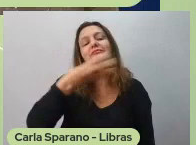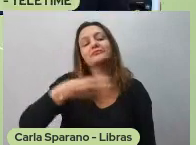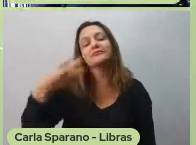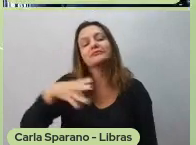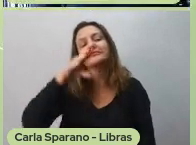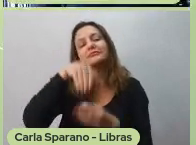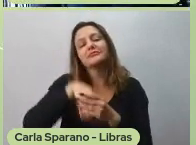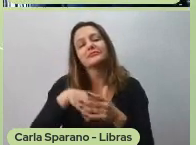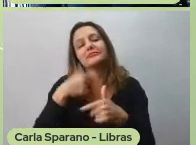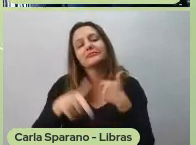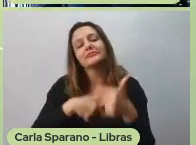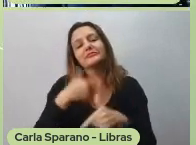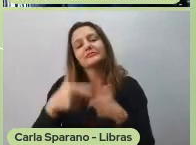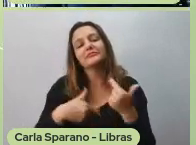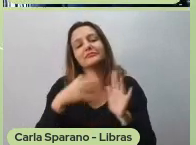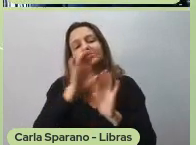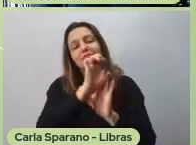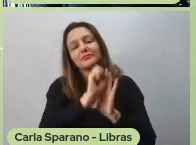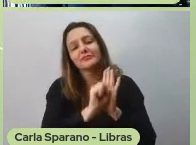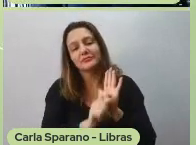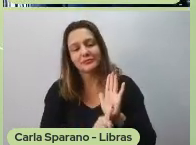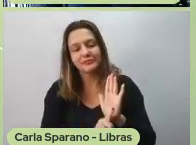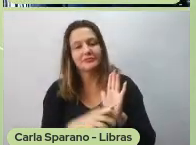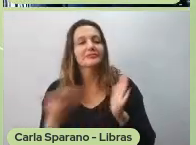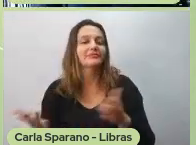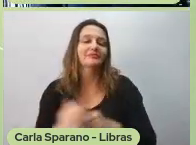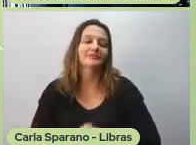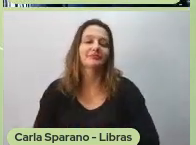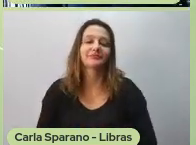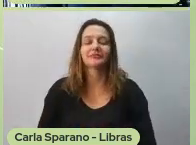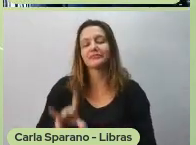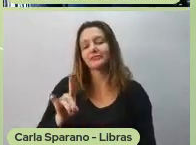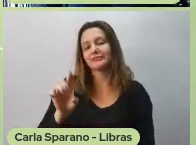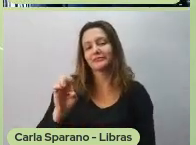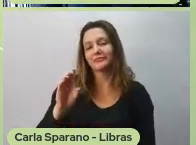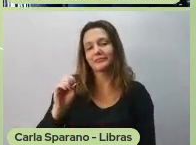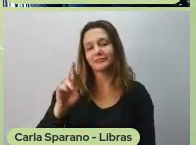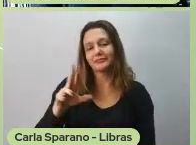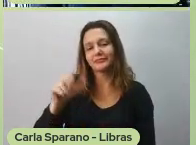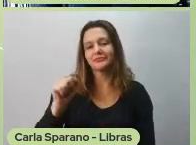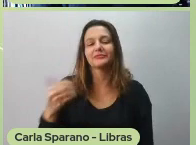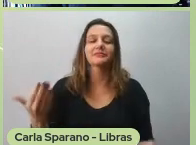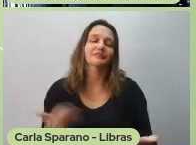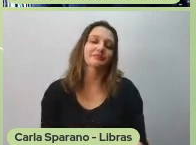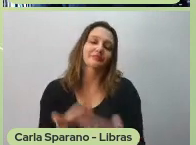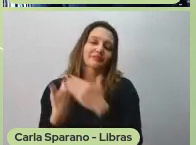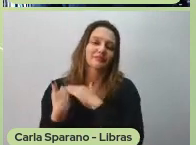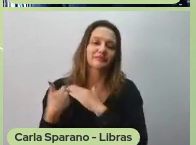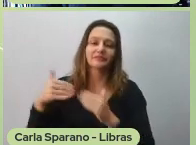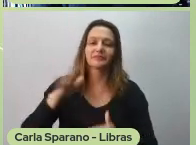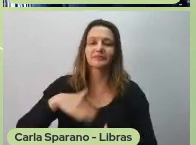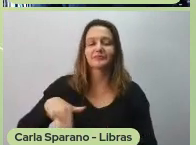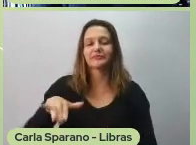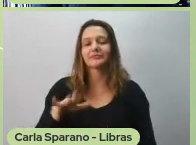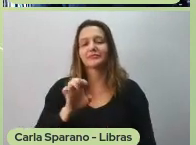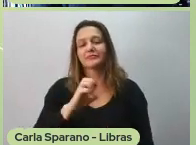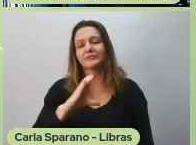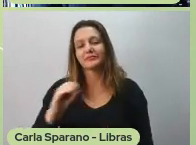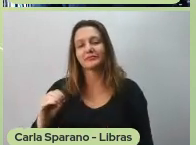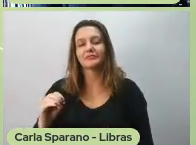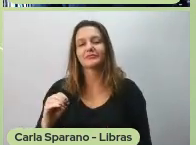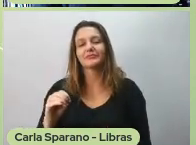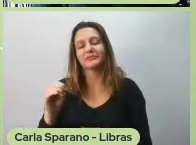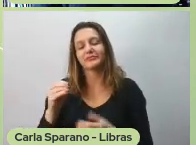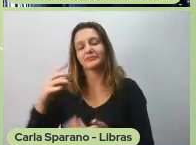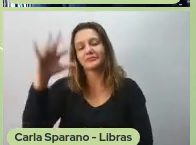vocês. Obrigada, Samuel. Eu sou a Débora, hoje estou responsável pela área de ecossistemas e diversidade e inclusão